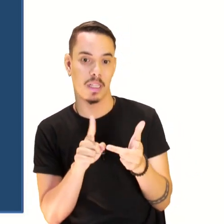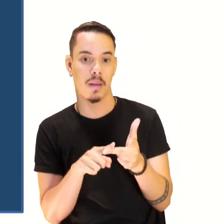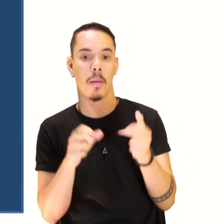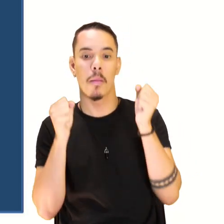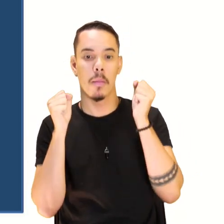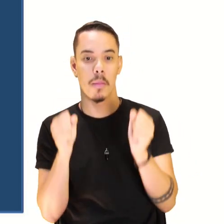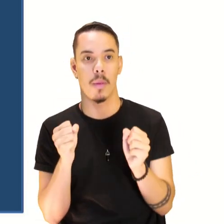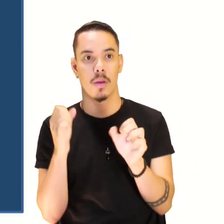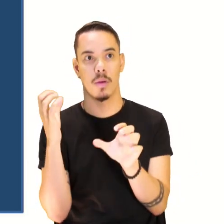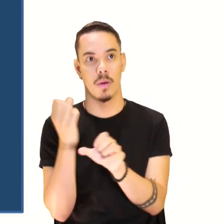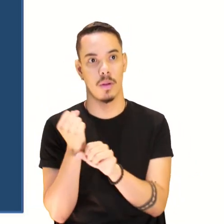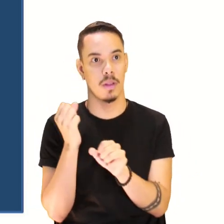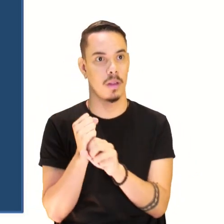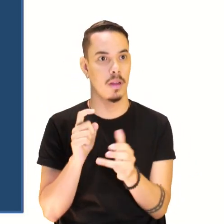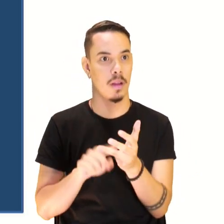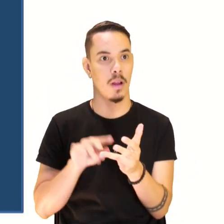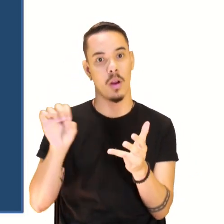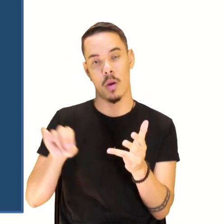eu fiquei se pode